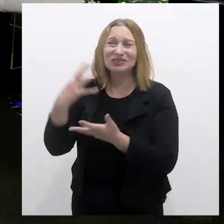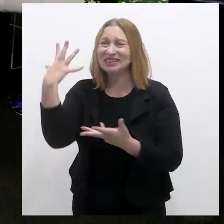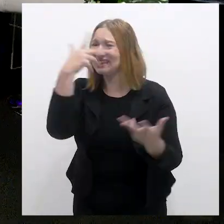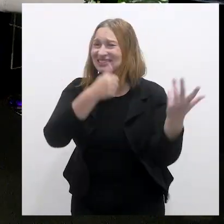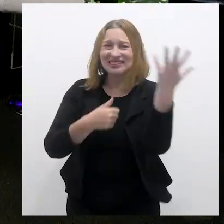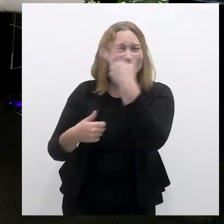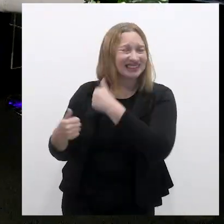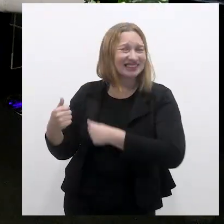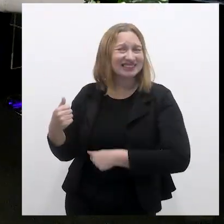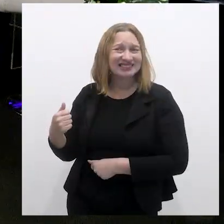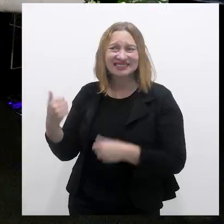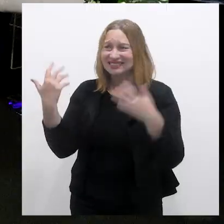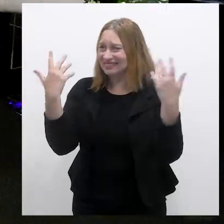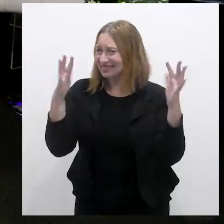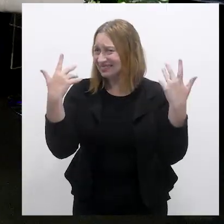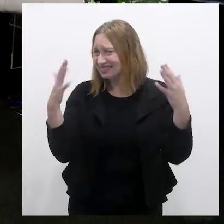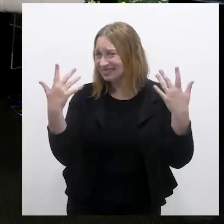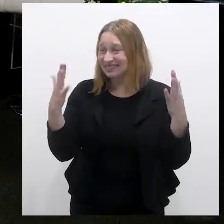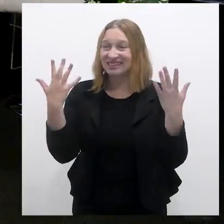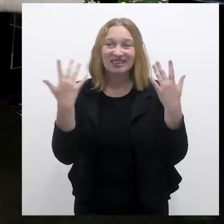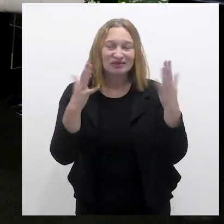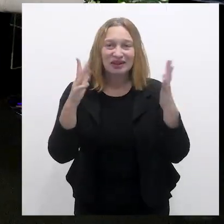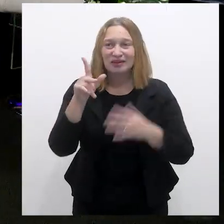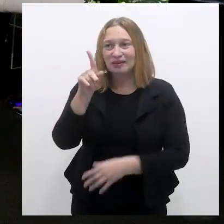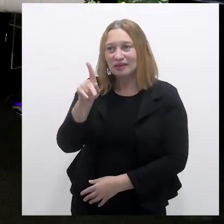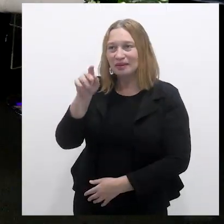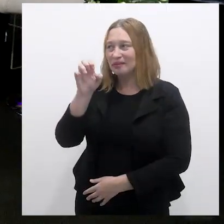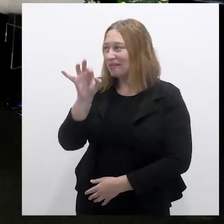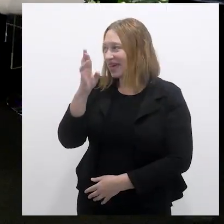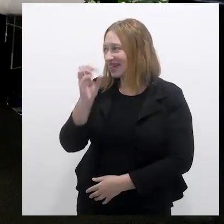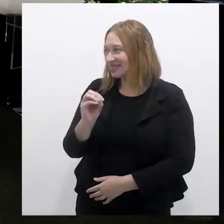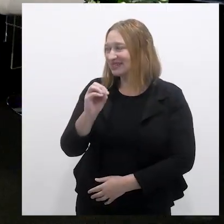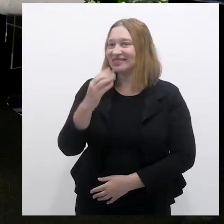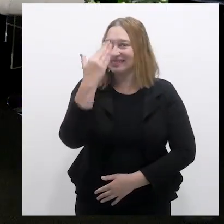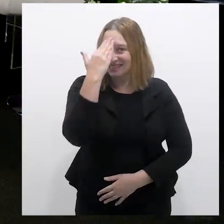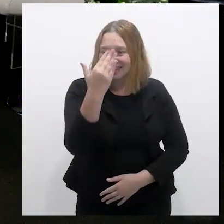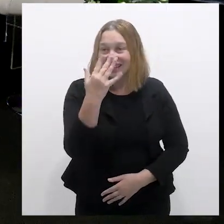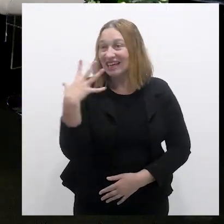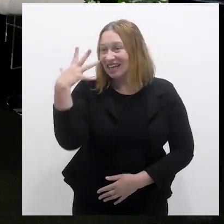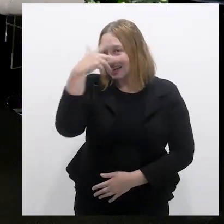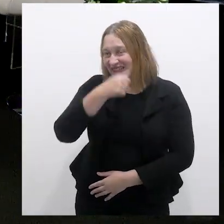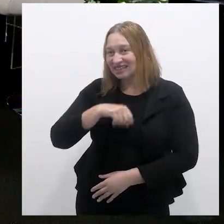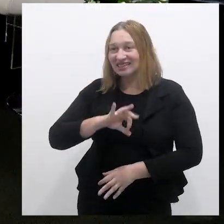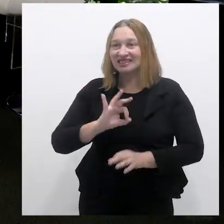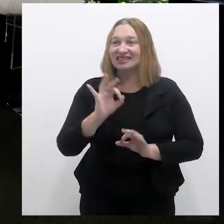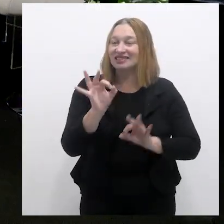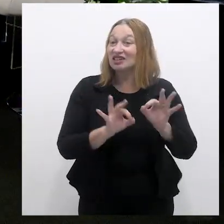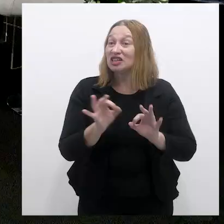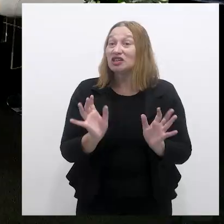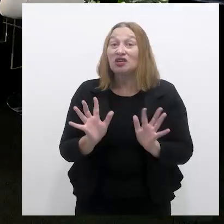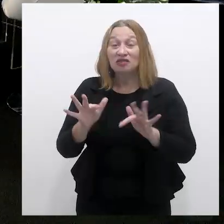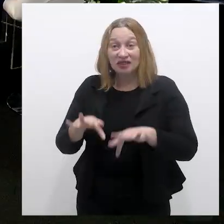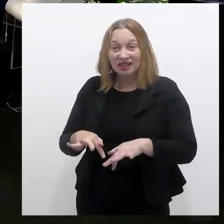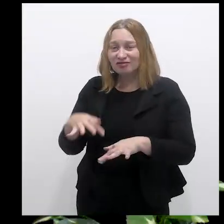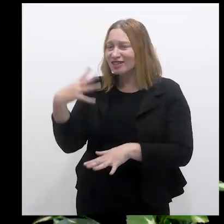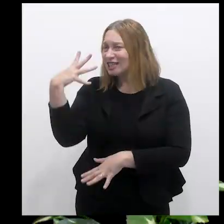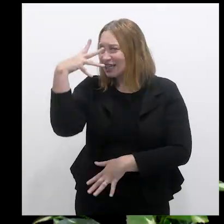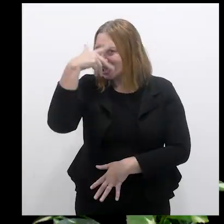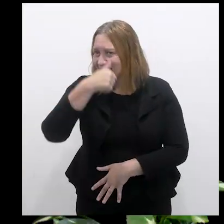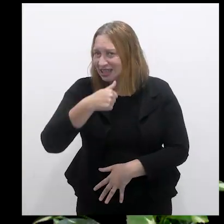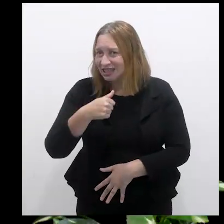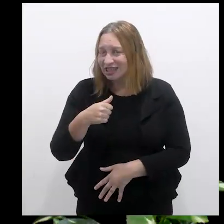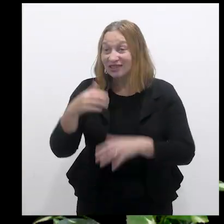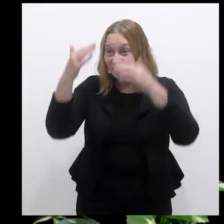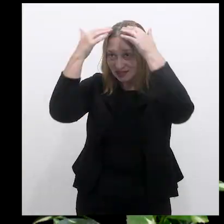Uau, que lindo! Lindo, lindo, lindo! Parabéns, Pedro. Eu que agradeço. Muito lindo esse projeto. E a